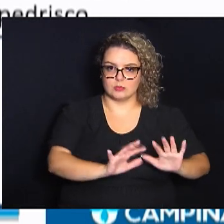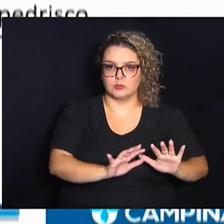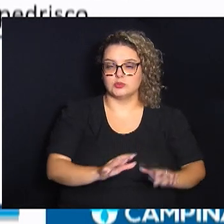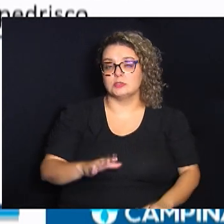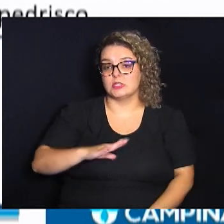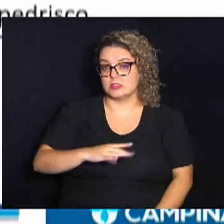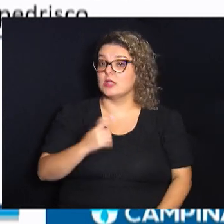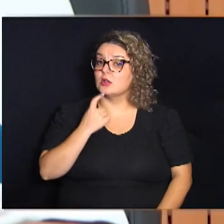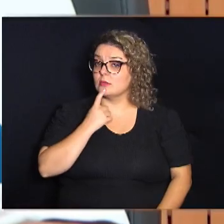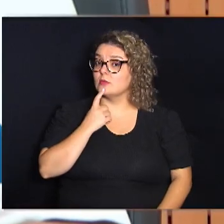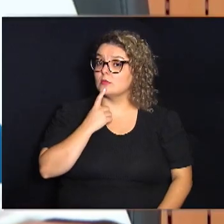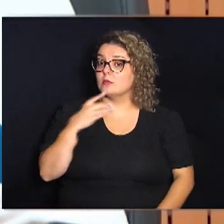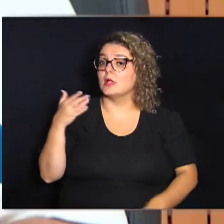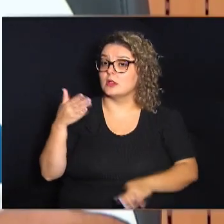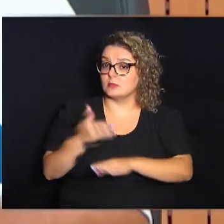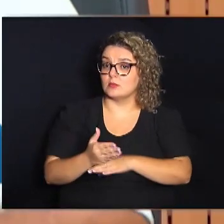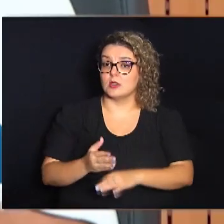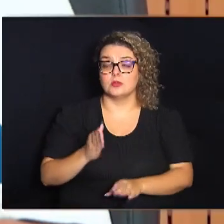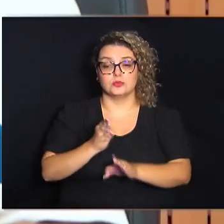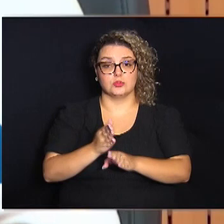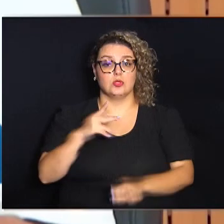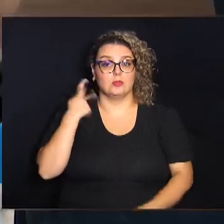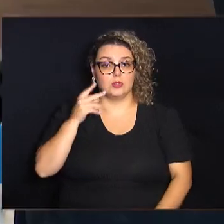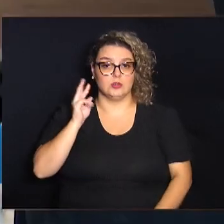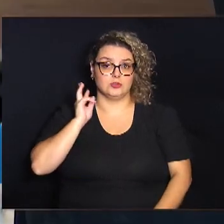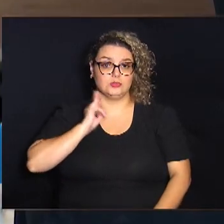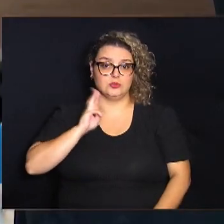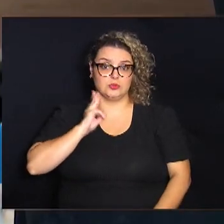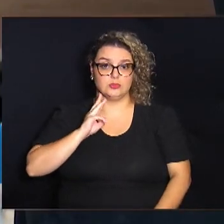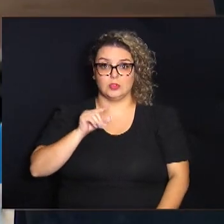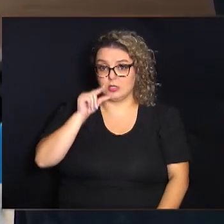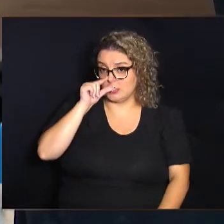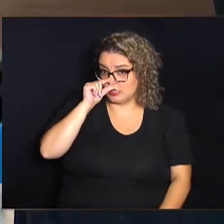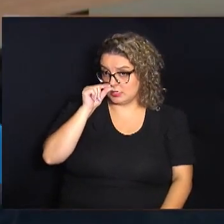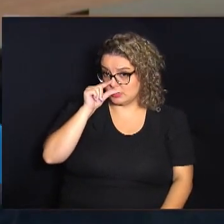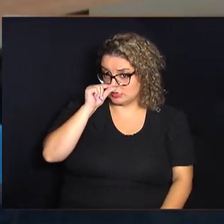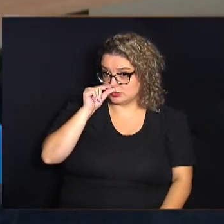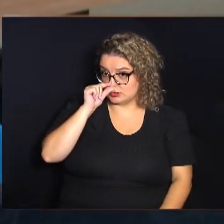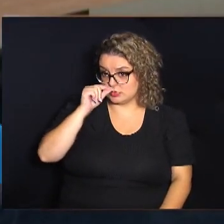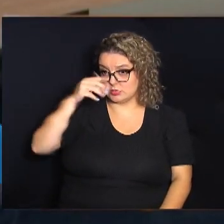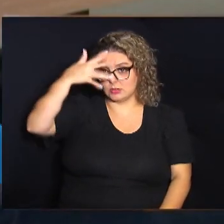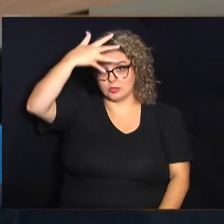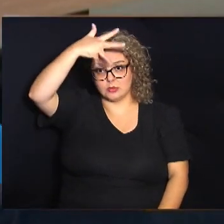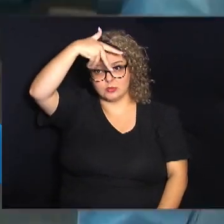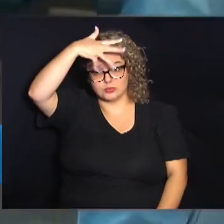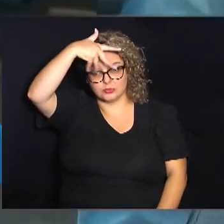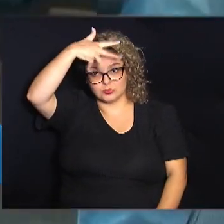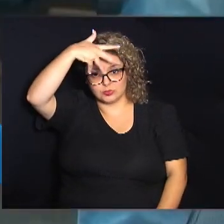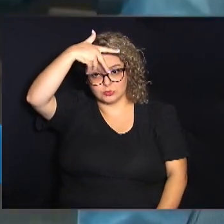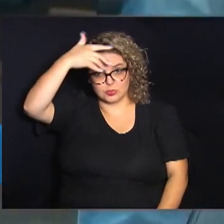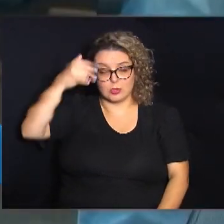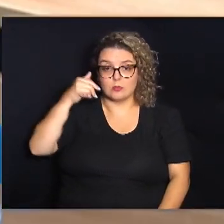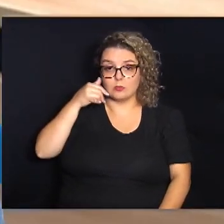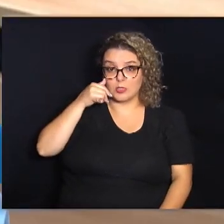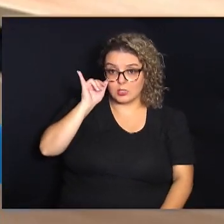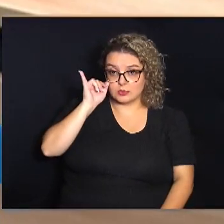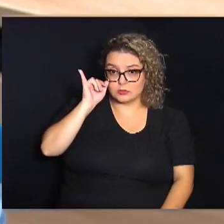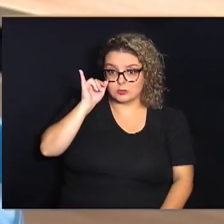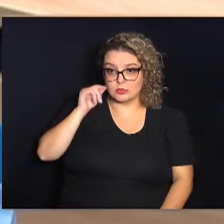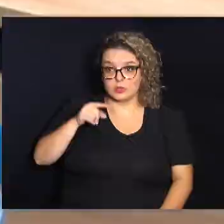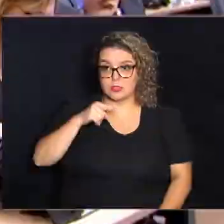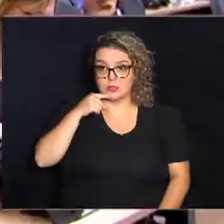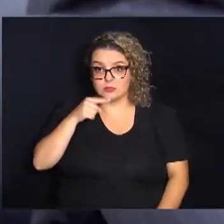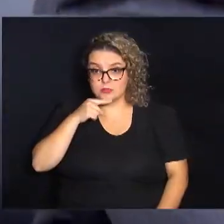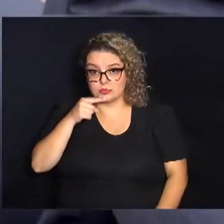Campinas. Participaram do encontro os vereadores Cecílio Santos, Arnaldo Salvetti, Rodrigo da Farmadic, Paulo Búfalo,